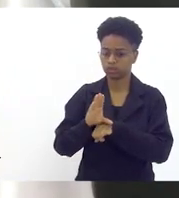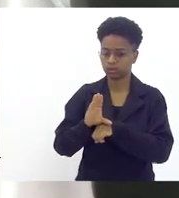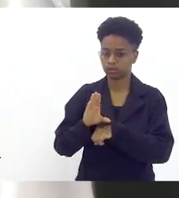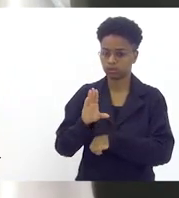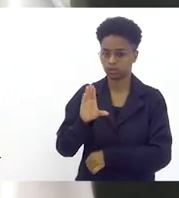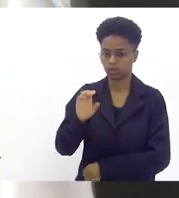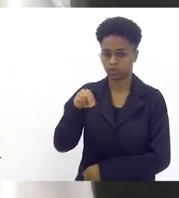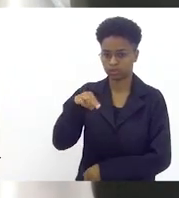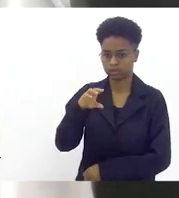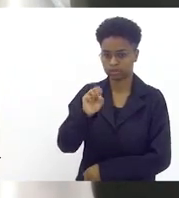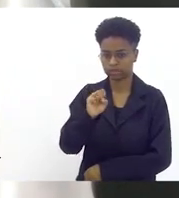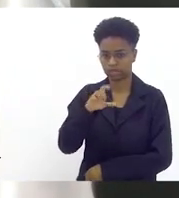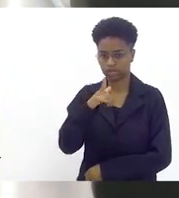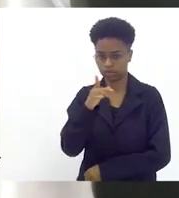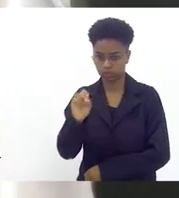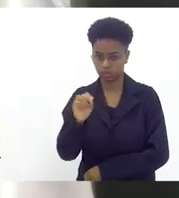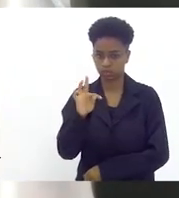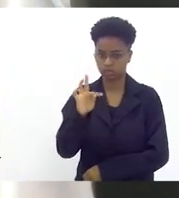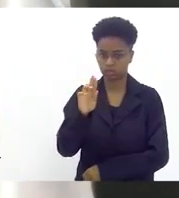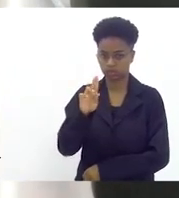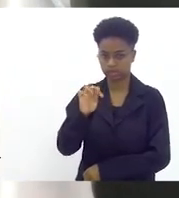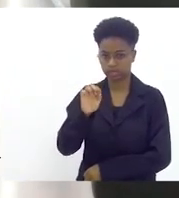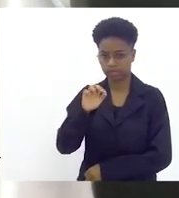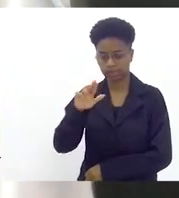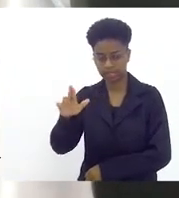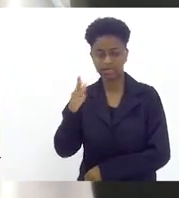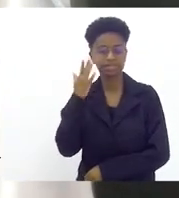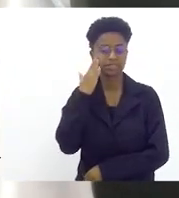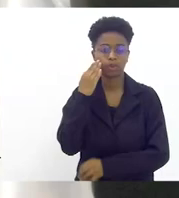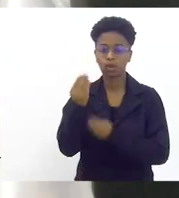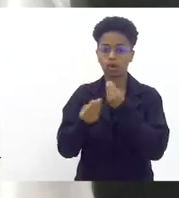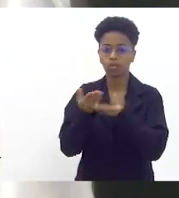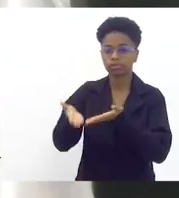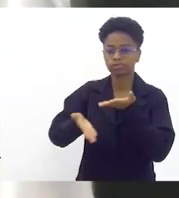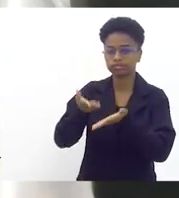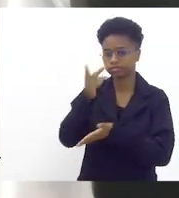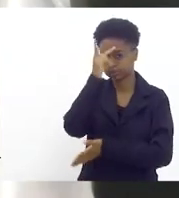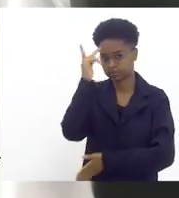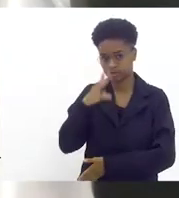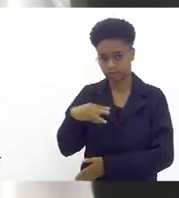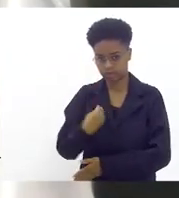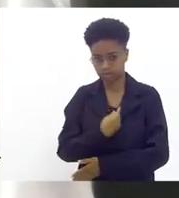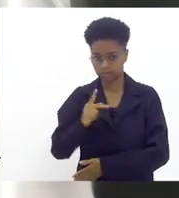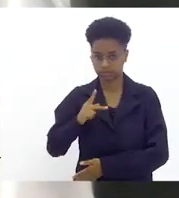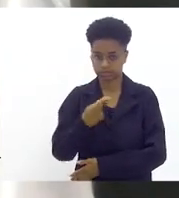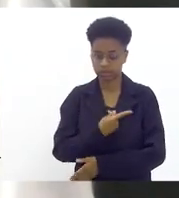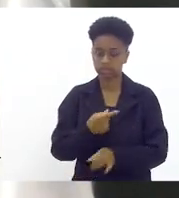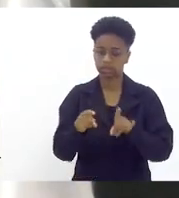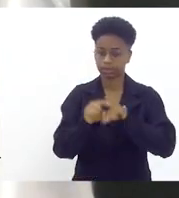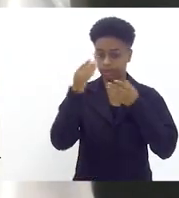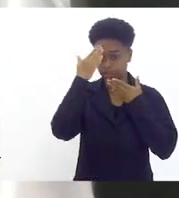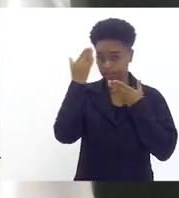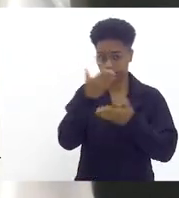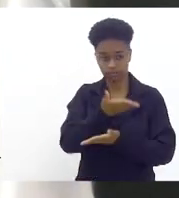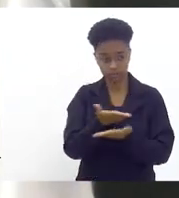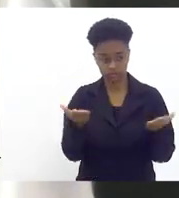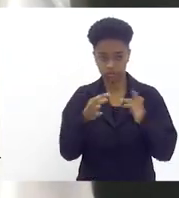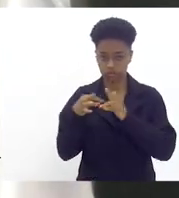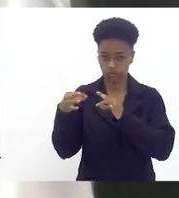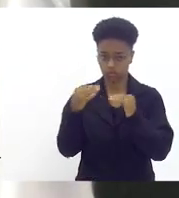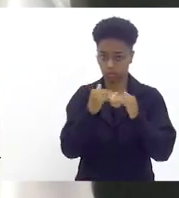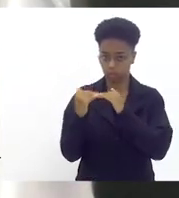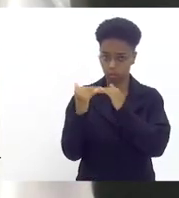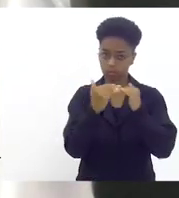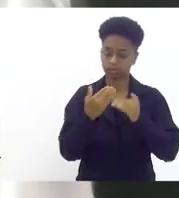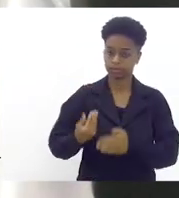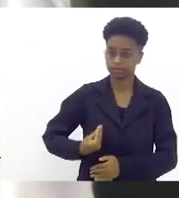de pessoas transexuais e travestis. E queria terminar agradecendo a participação de todas e todos vocês. Acho que